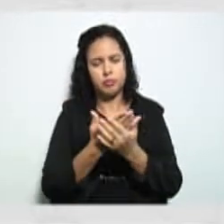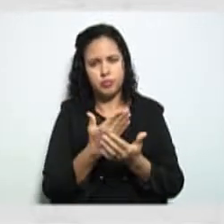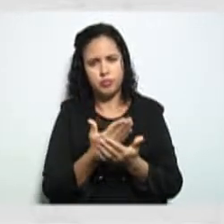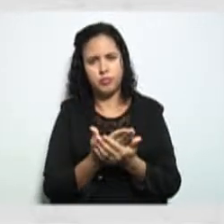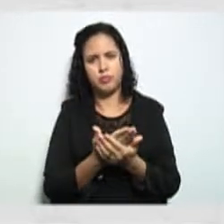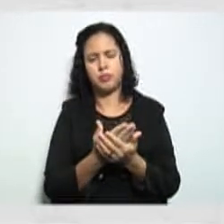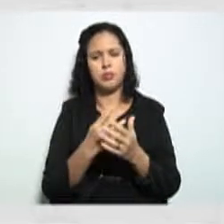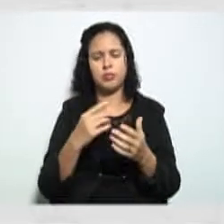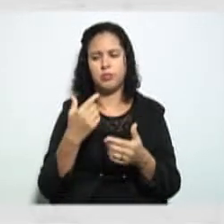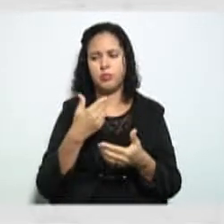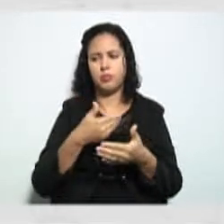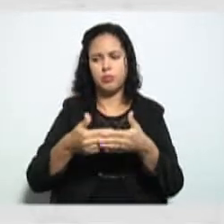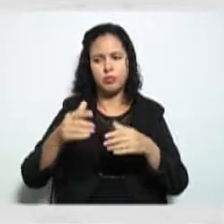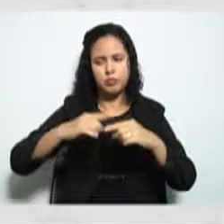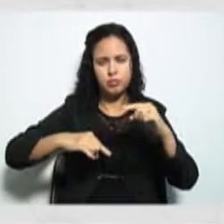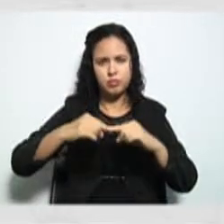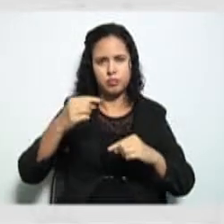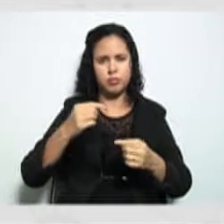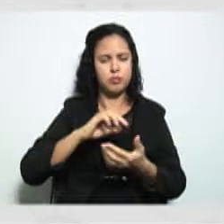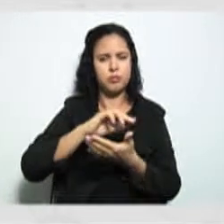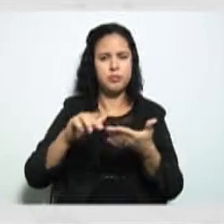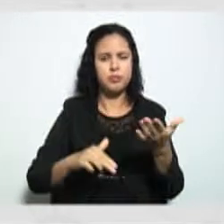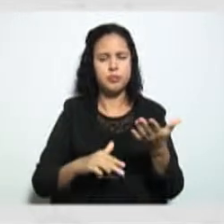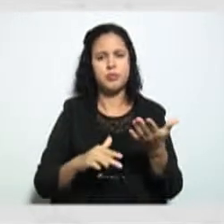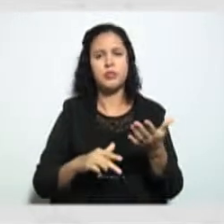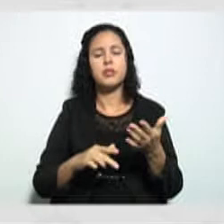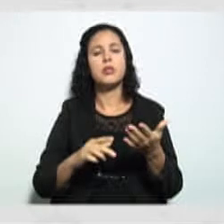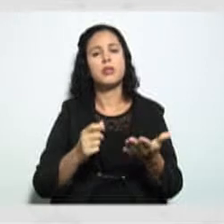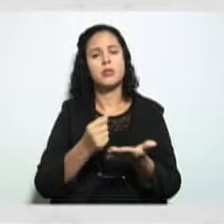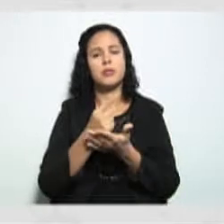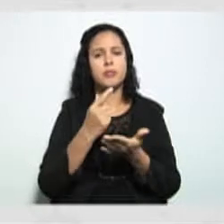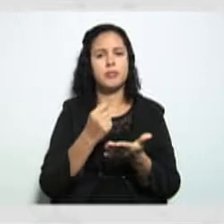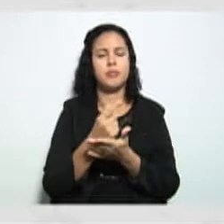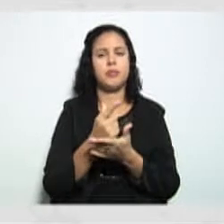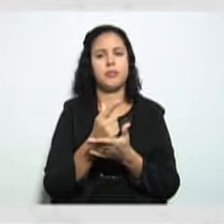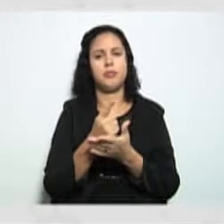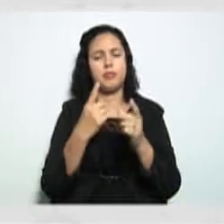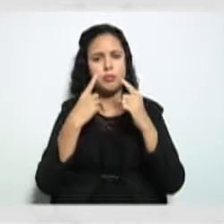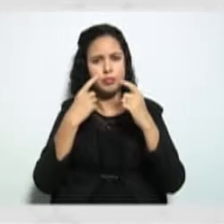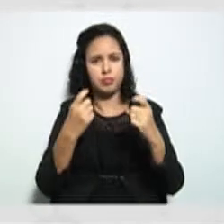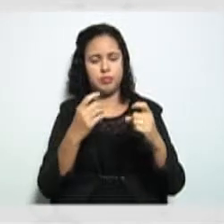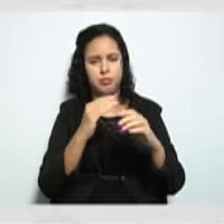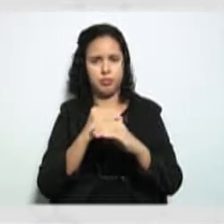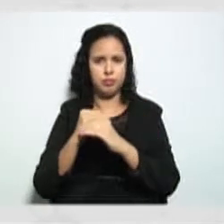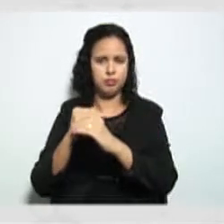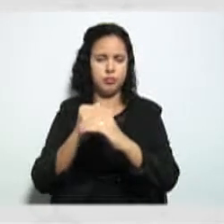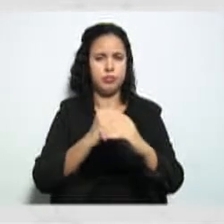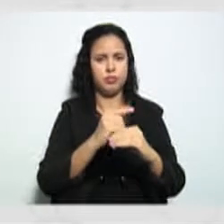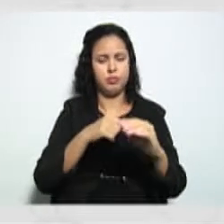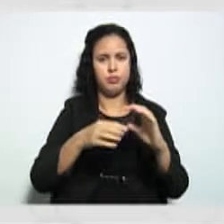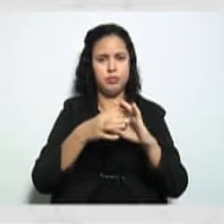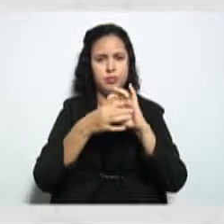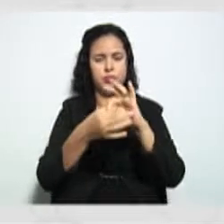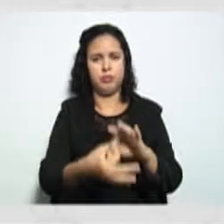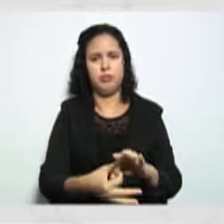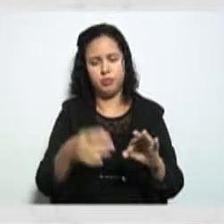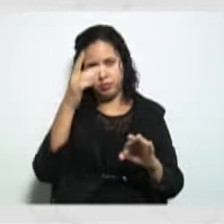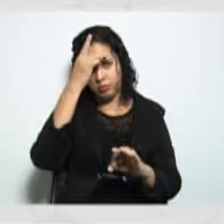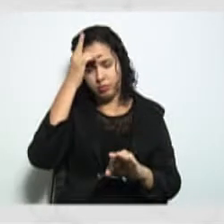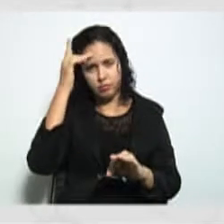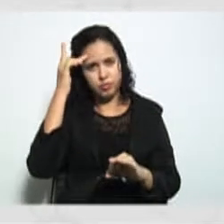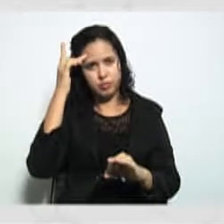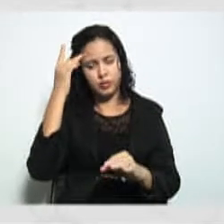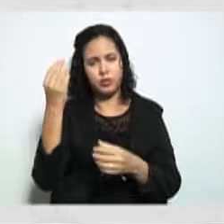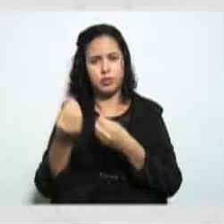outros produtos. As compras realizadas por pessoas de interesse comum são o que une as pessoas nessa atividade. Ela tem como